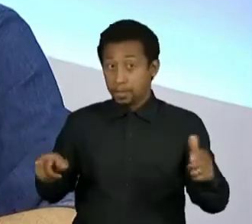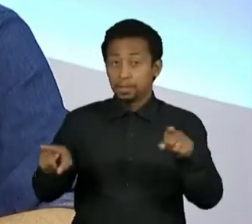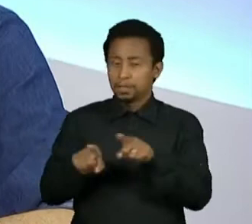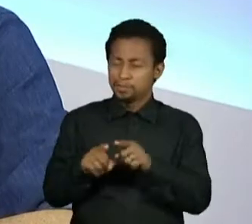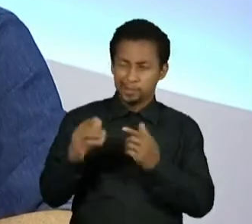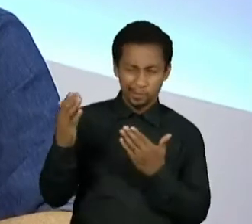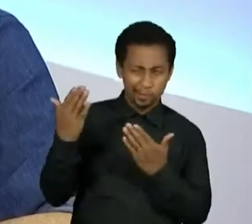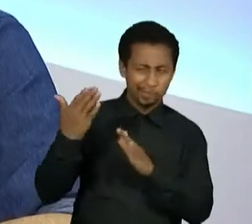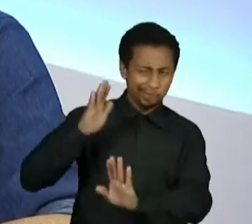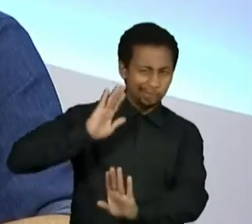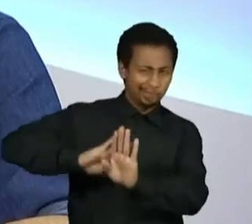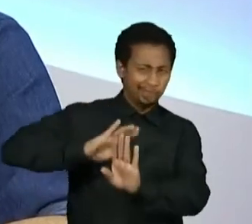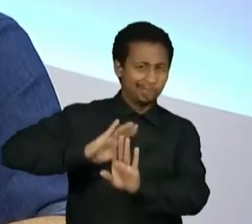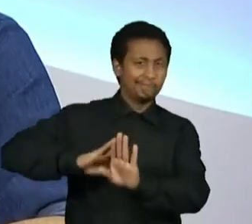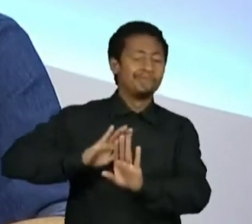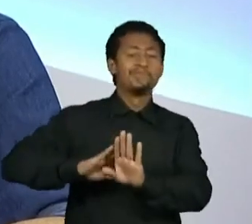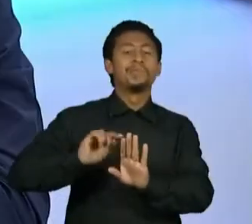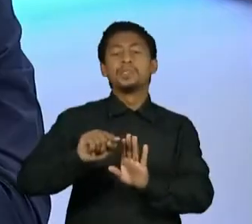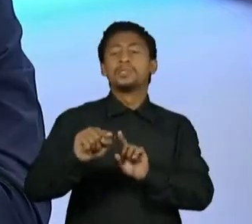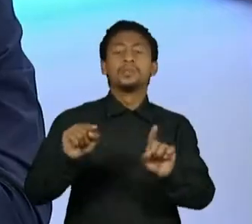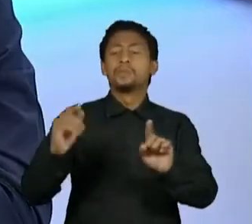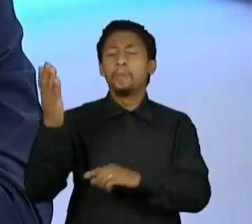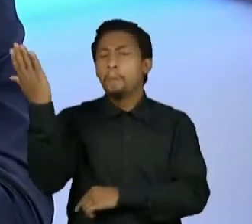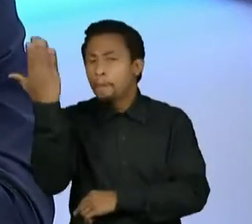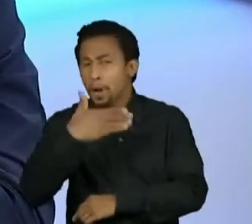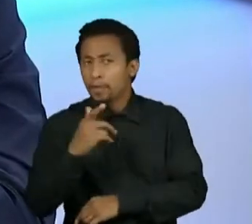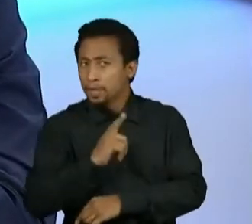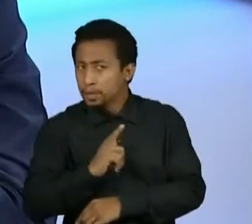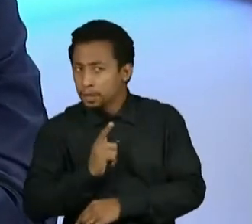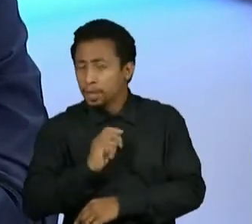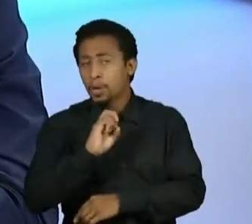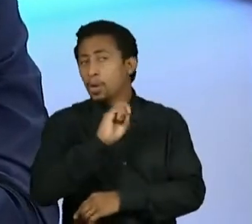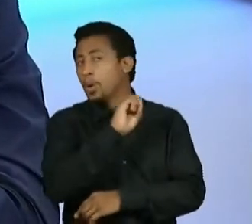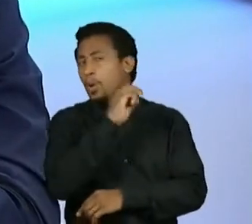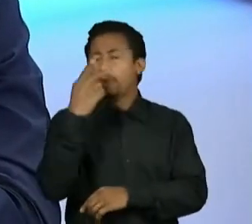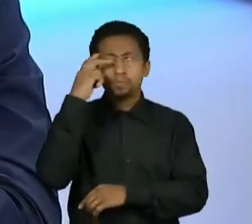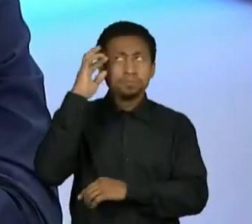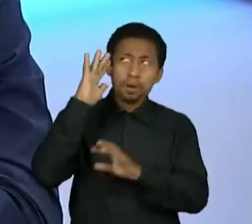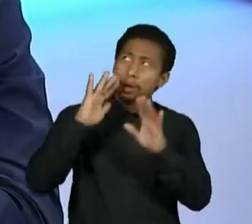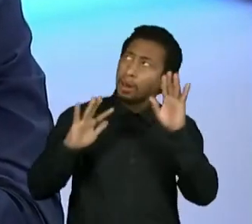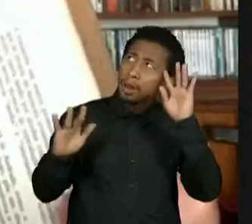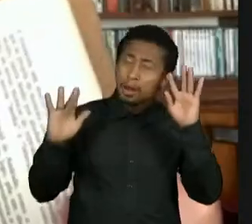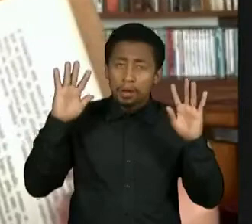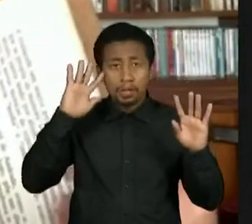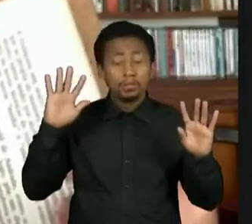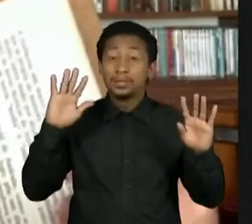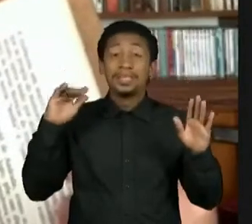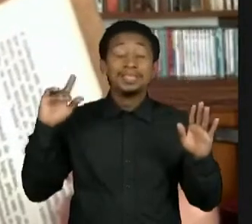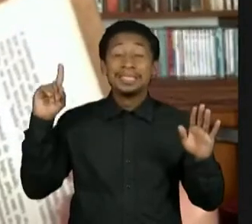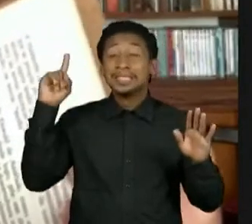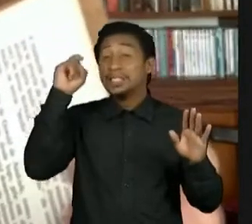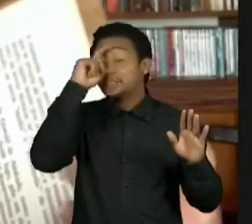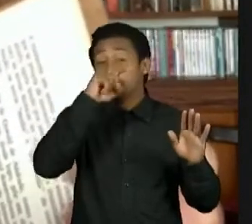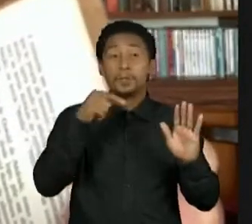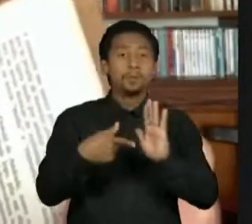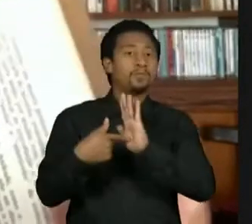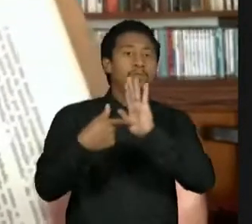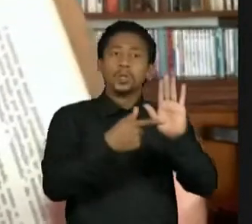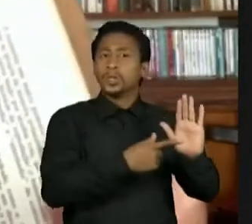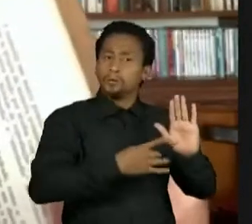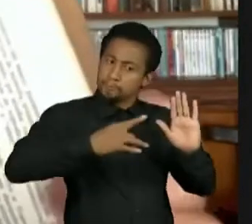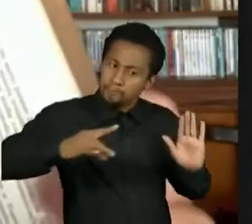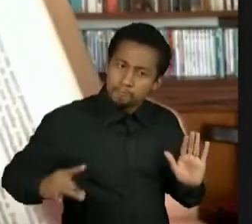a um determinado tipo catalogado de prosa, convencional ou pragmática, de uso cursivo, que nunca chega a se impor totalmente ao esquema do